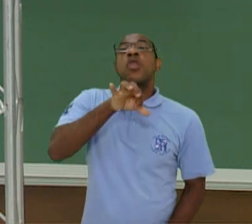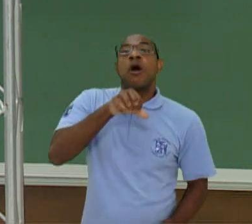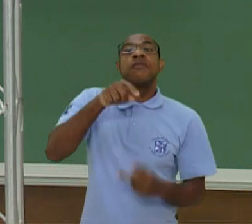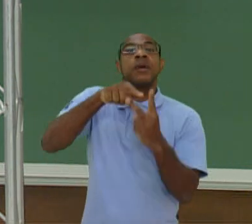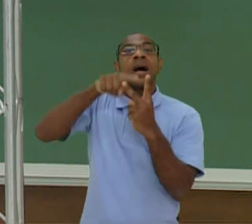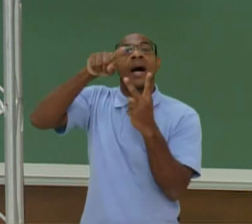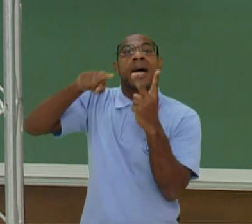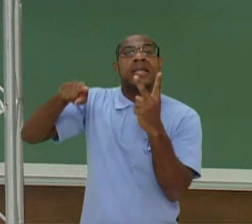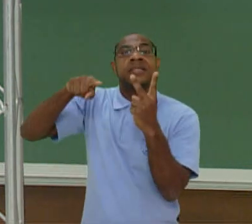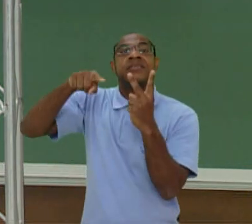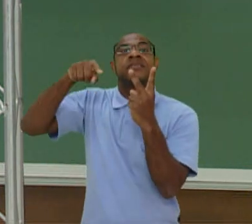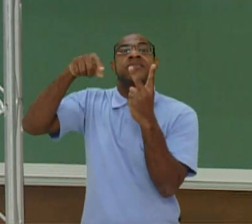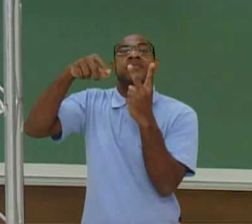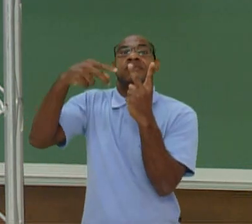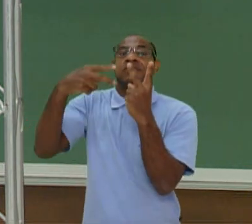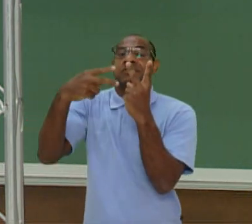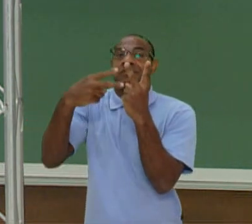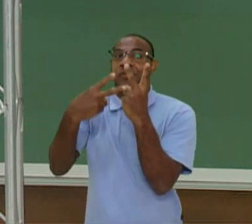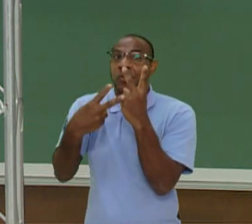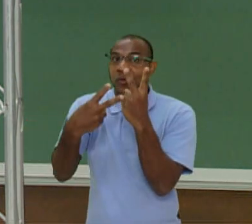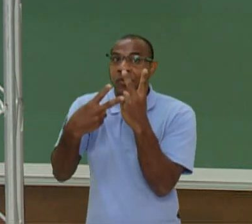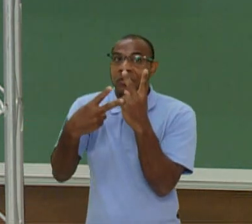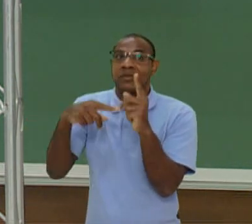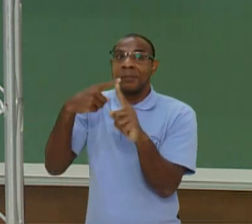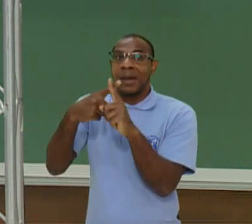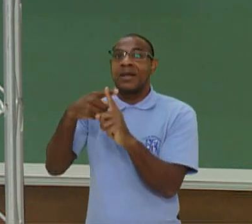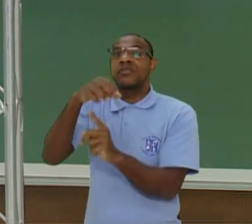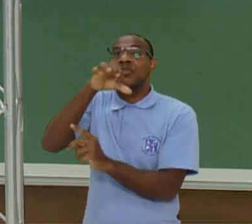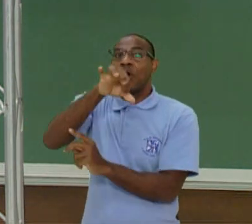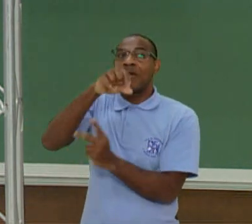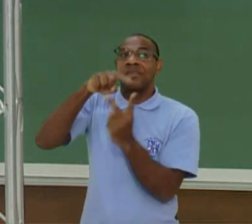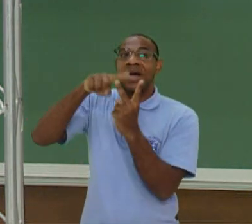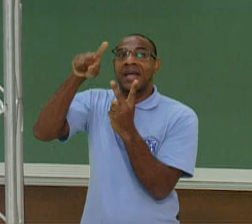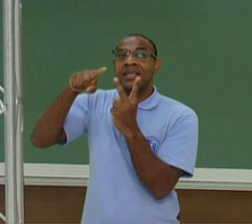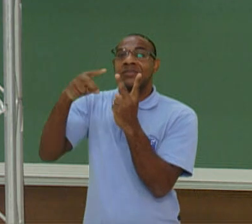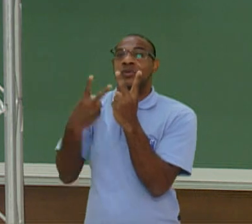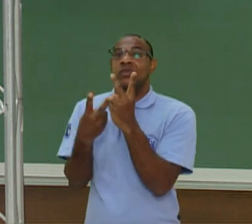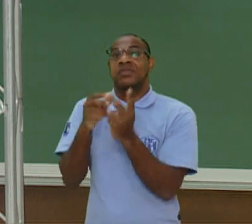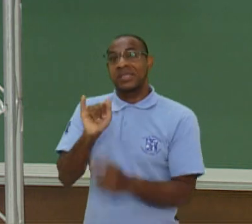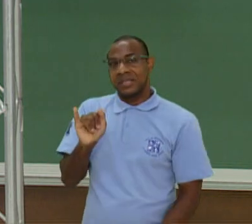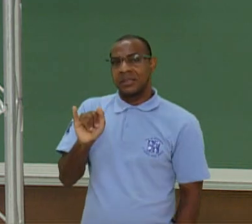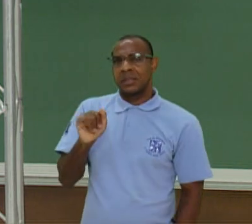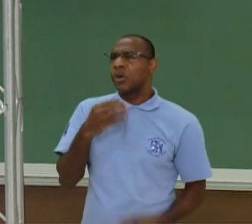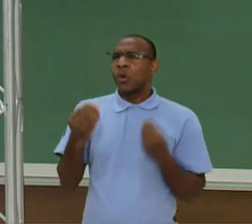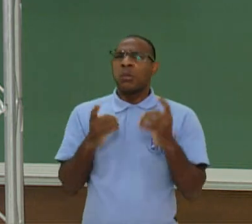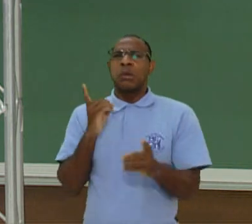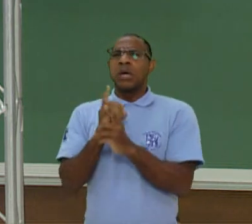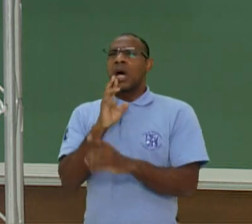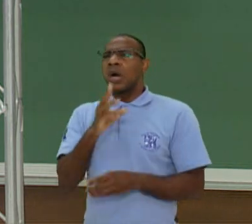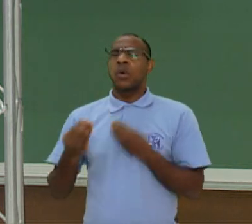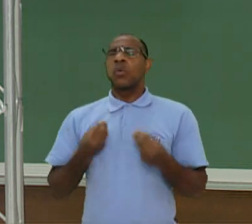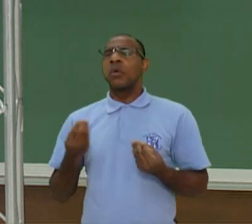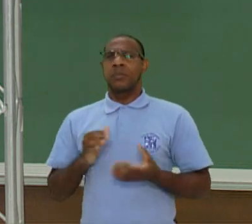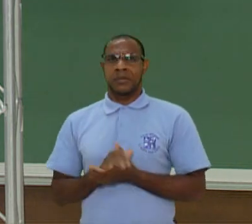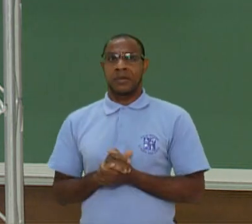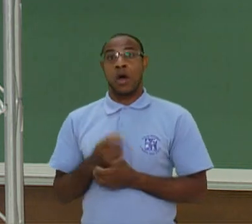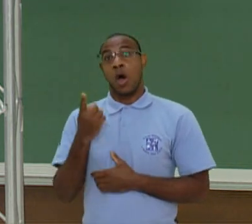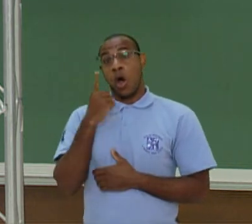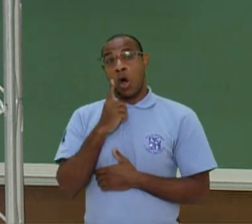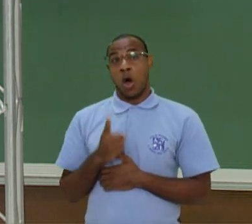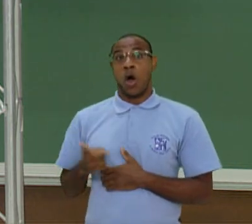mais 9 raiz de 2i. Então a alternativa correta é a C. Professor, como você chegou nisso?